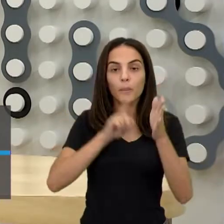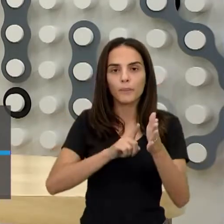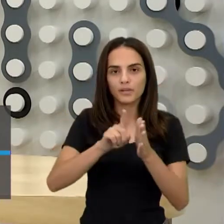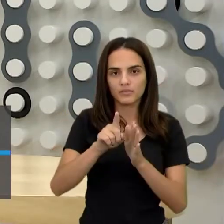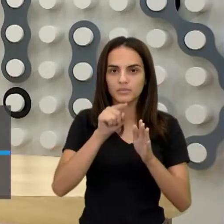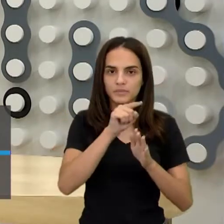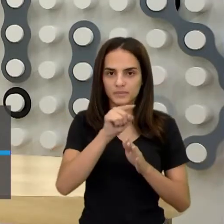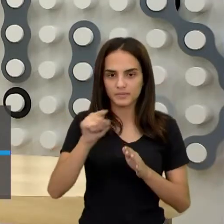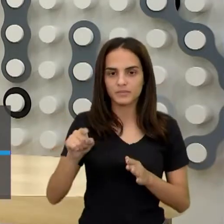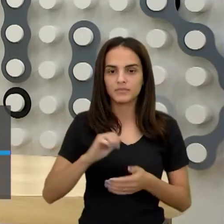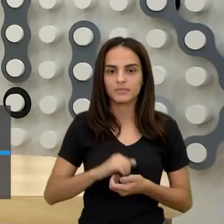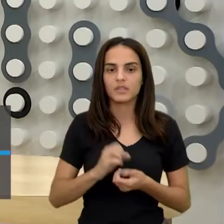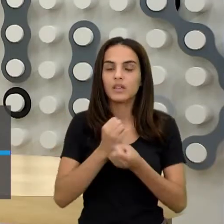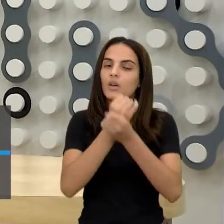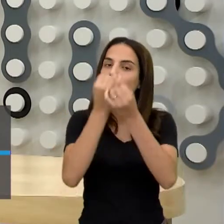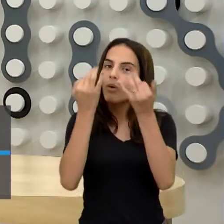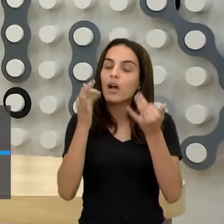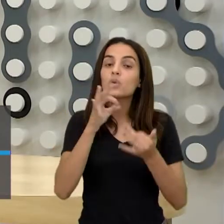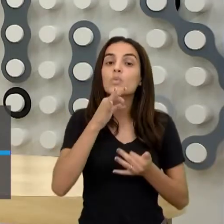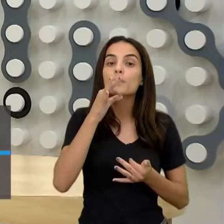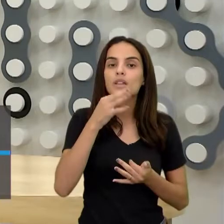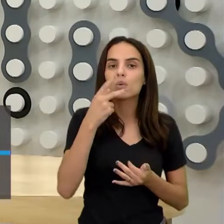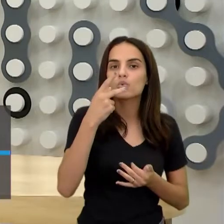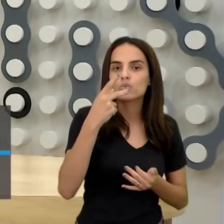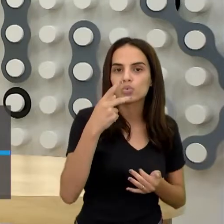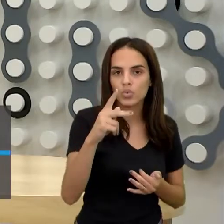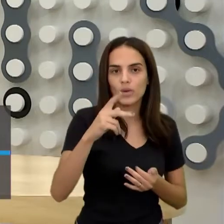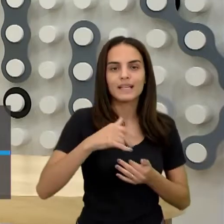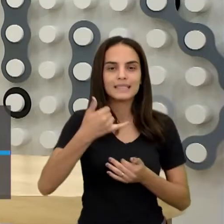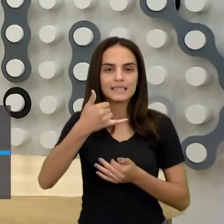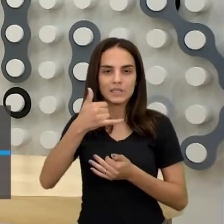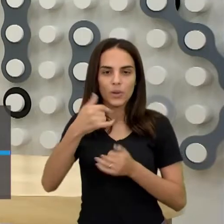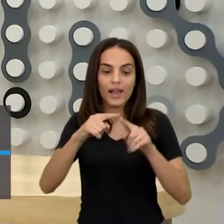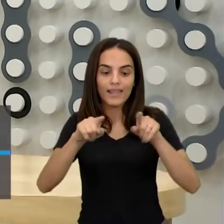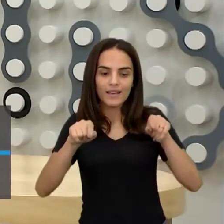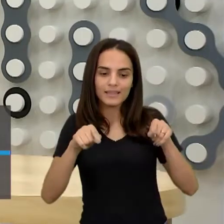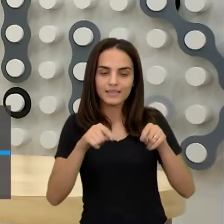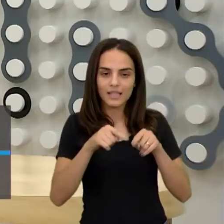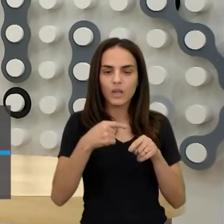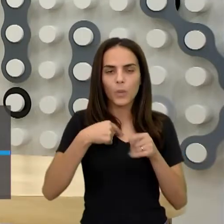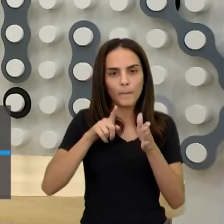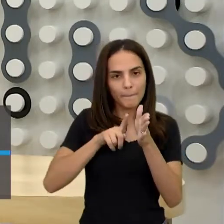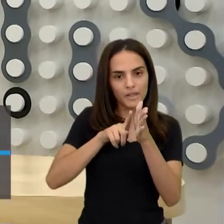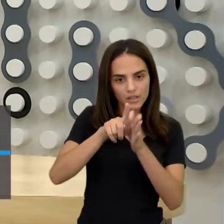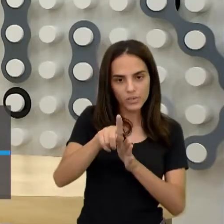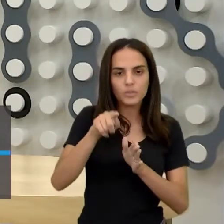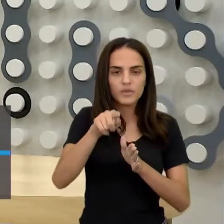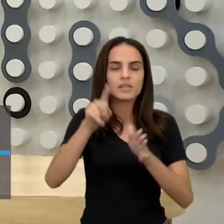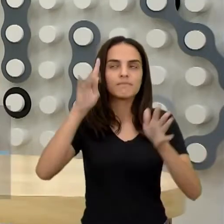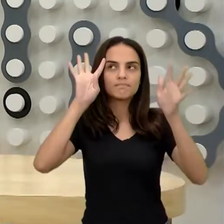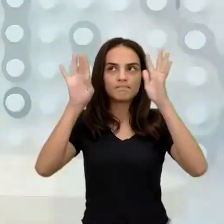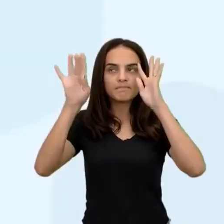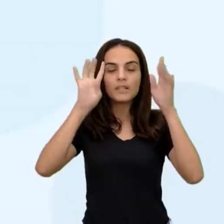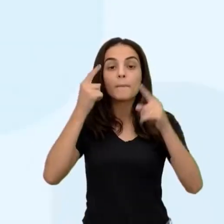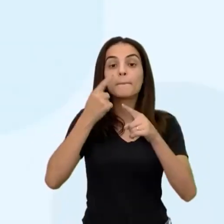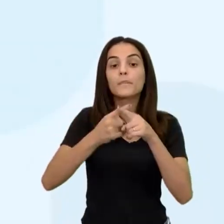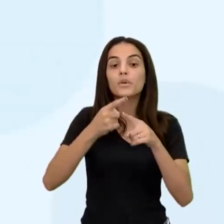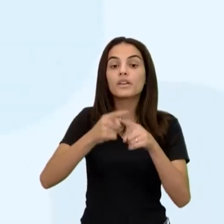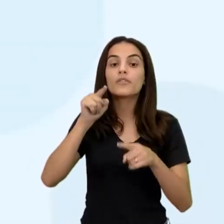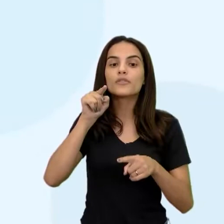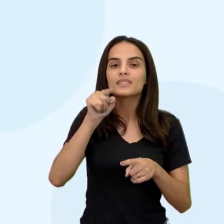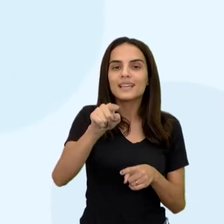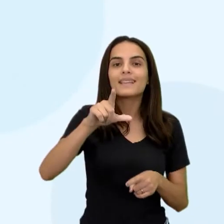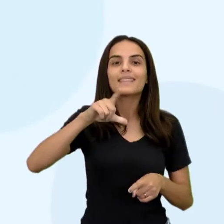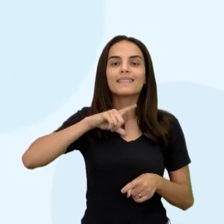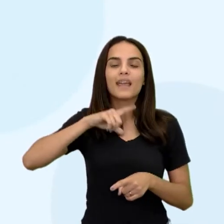vocês qual é a sua opinião a respeito de celular em sala de aula. E eu pergunto agora para você refletir. Por que você